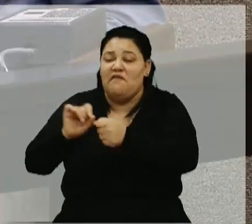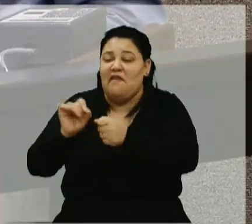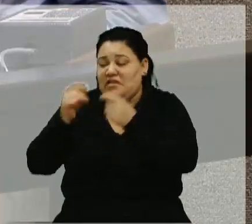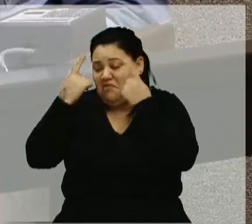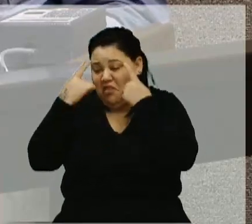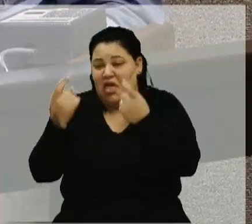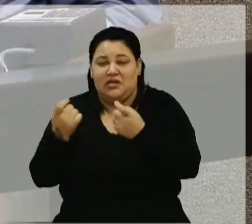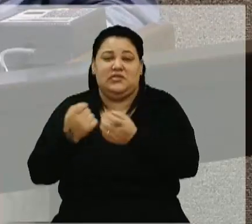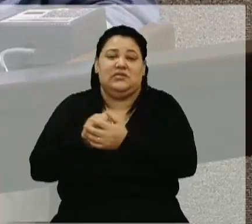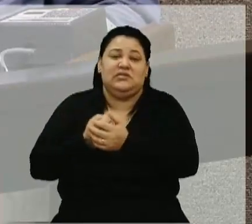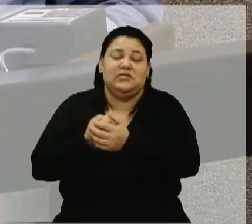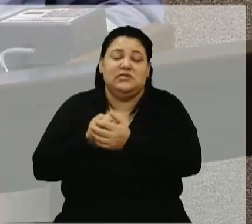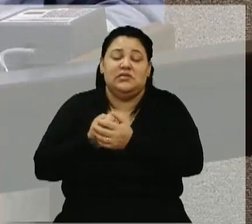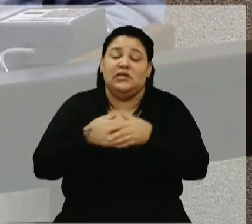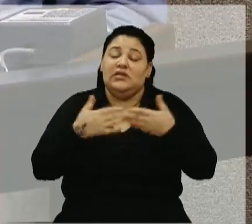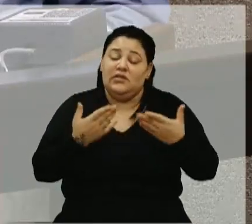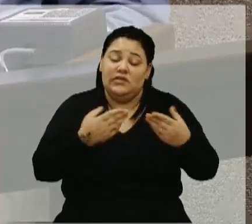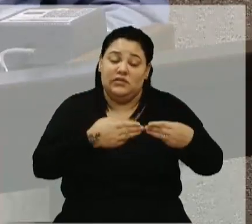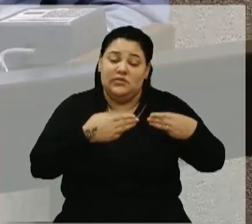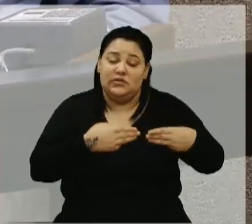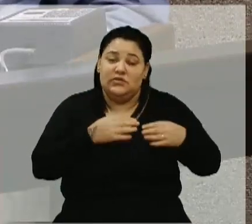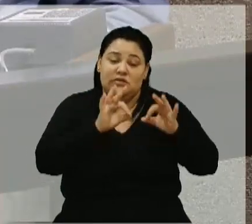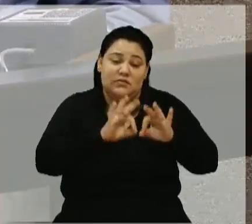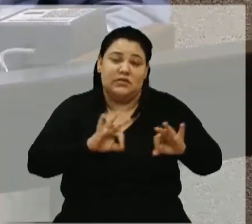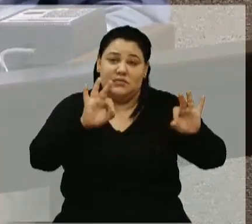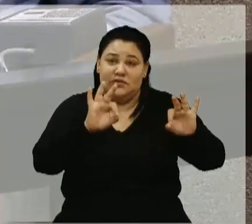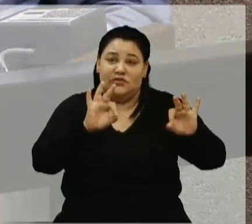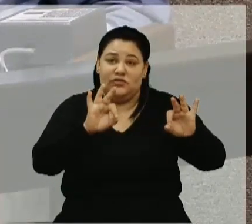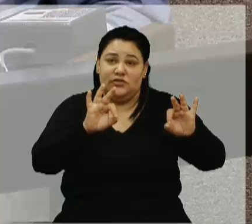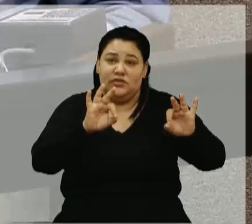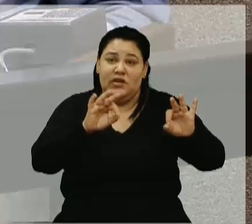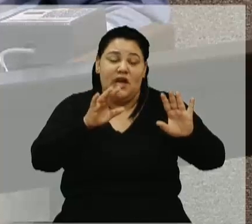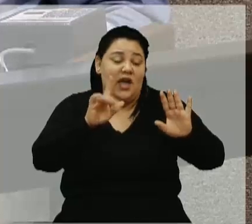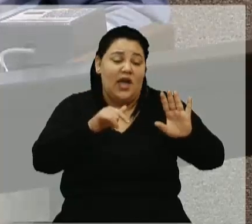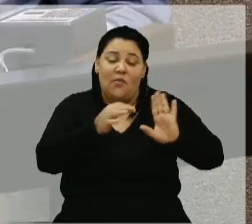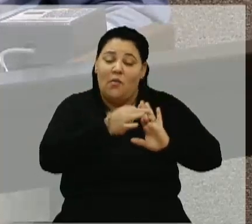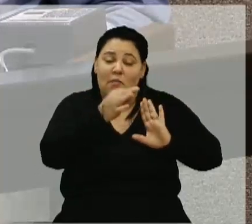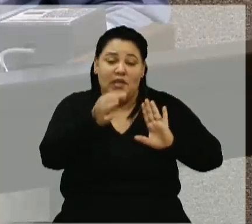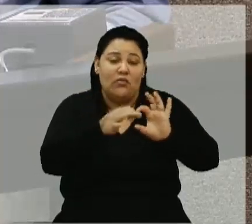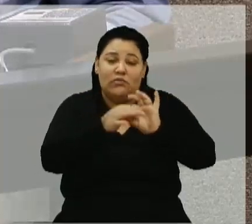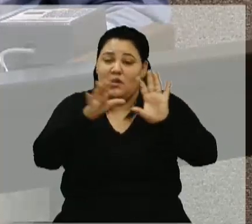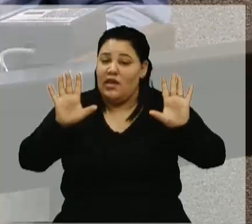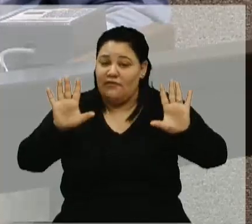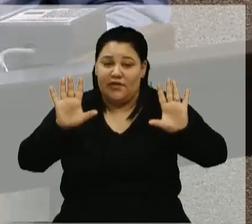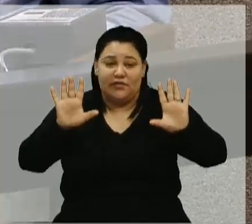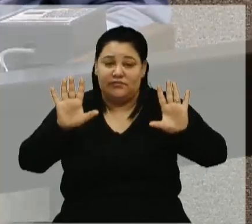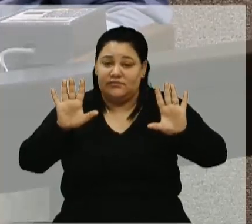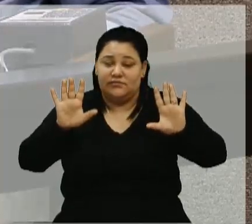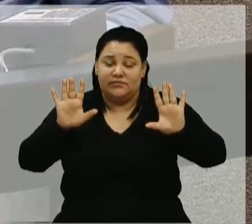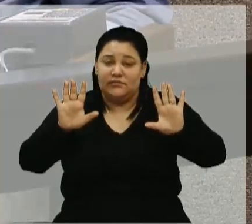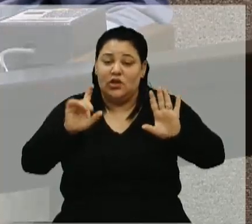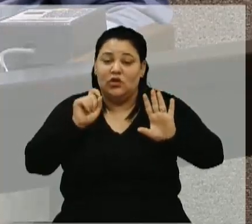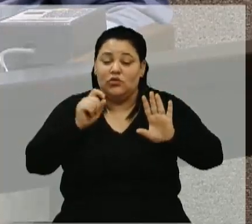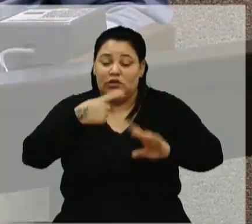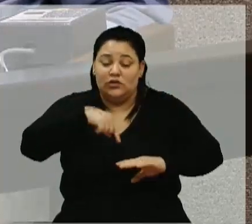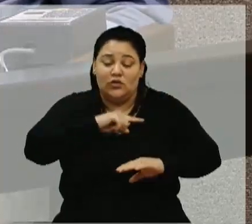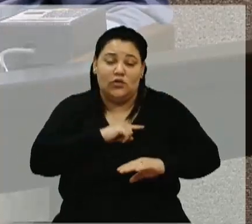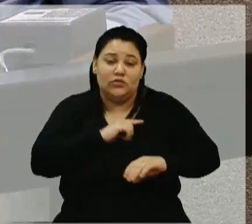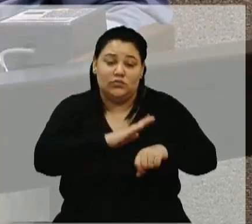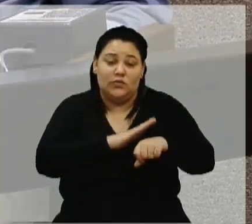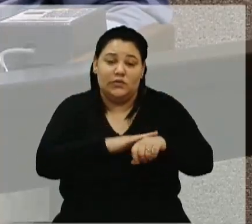esta moção simplesmente é uma expressão de opinião daquilo que nós estamos colocando neste momento